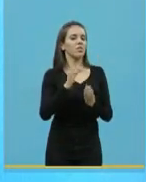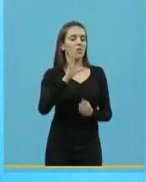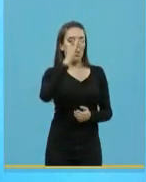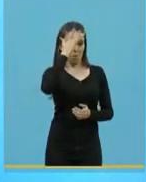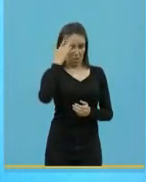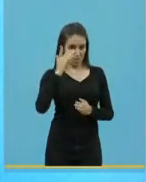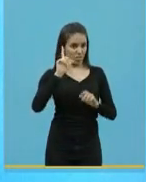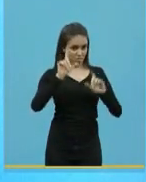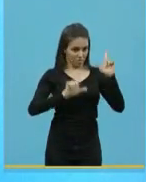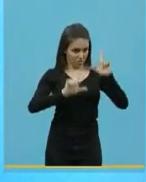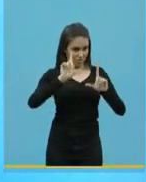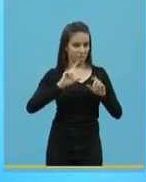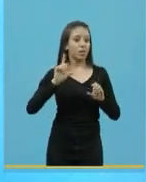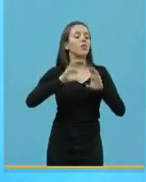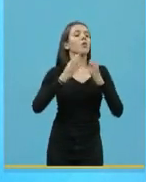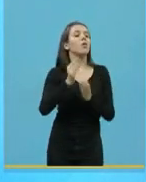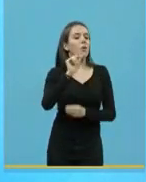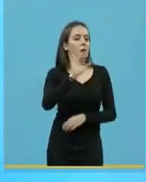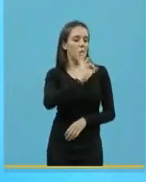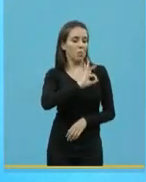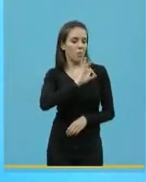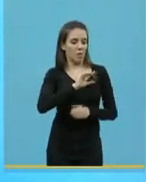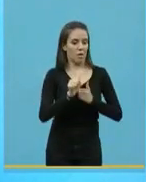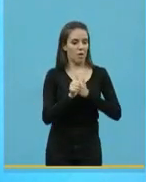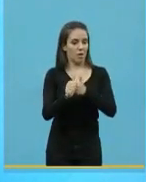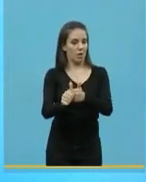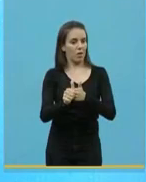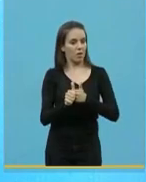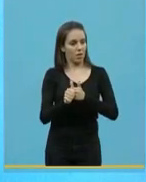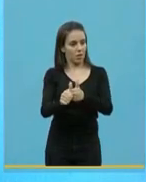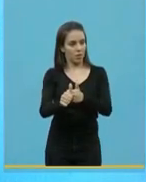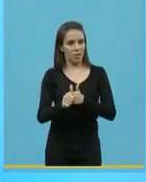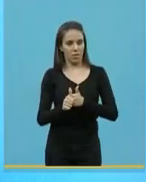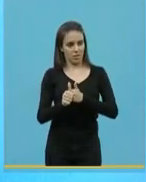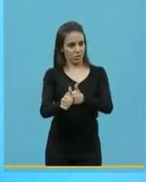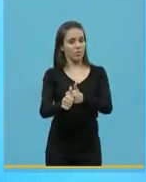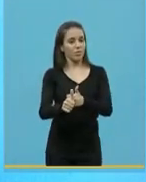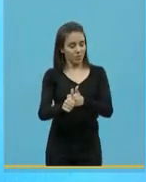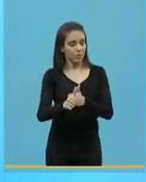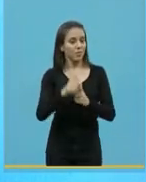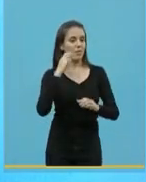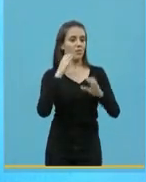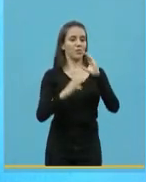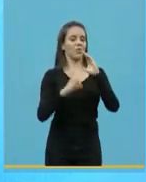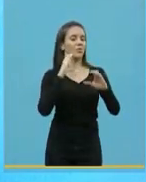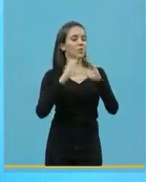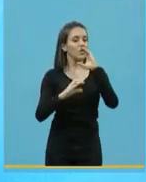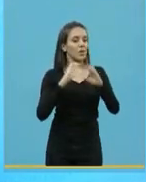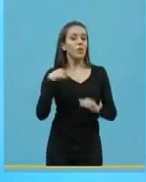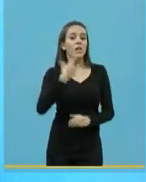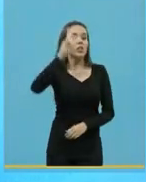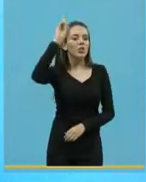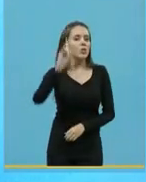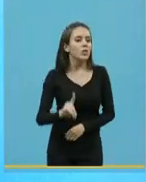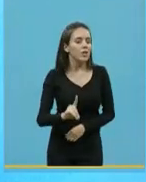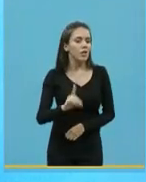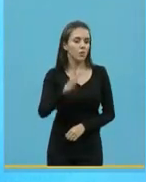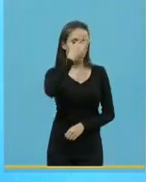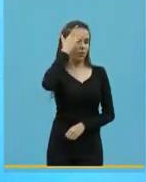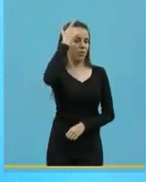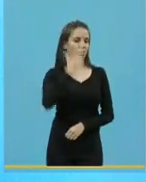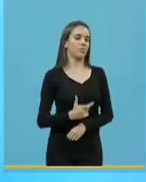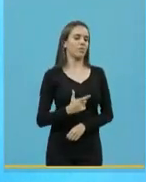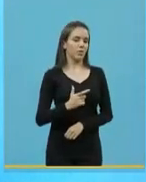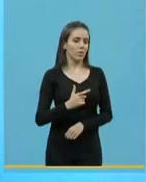perseguido pela polícia federal tem que acabar com esse absurdo tem que ter a comunicação um direito humano garantindo pra